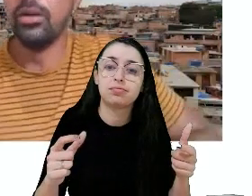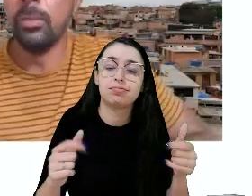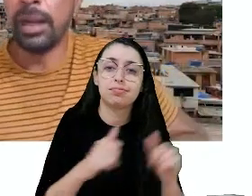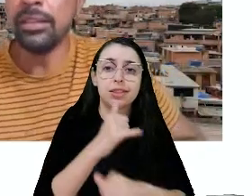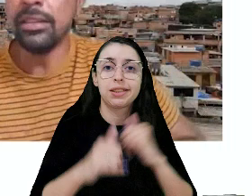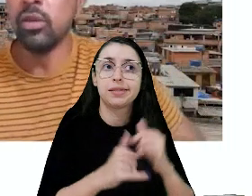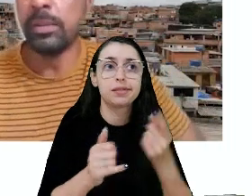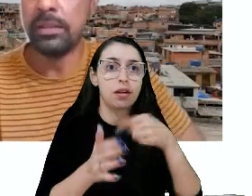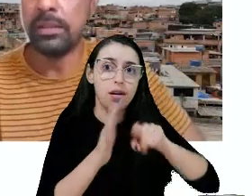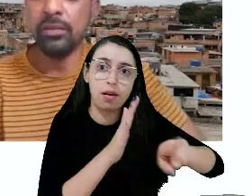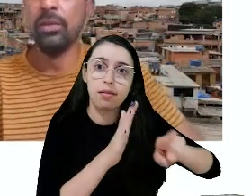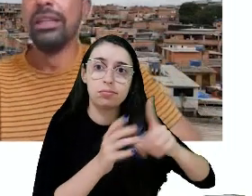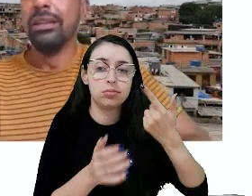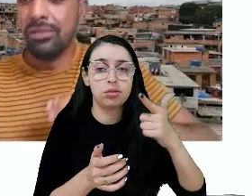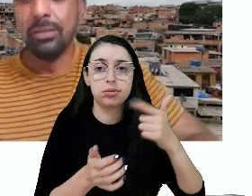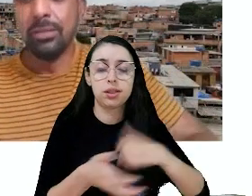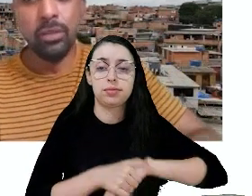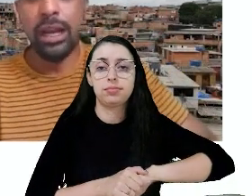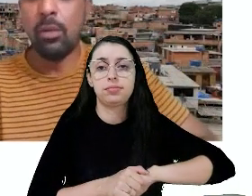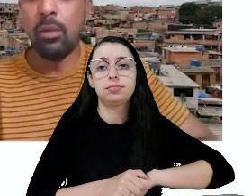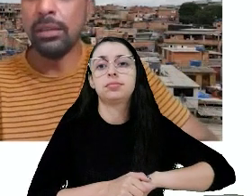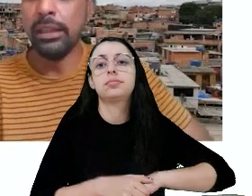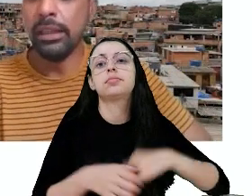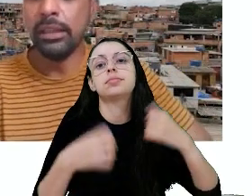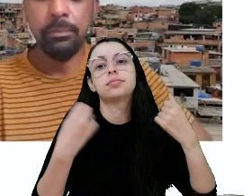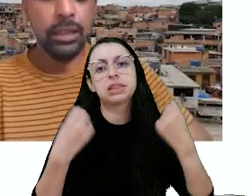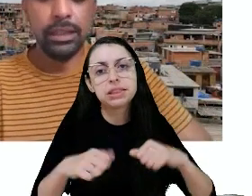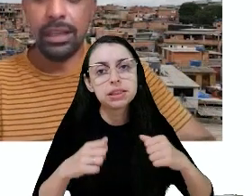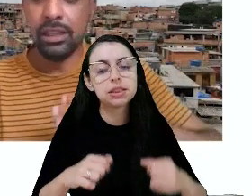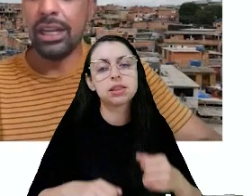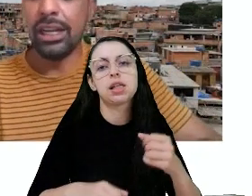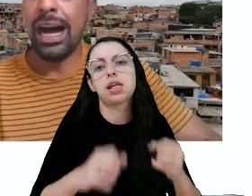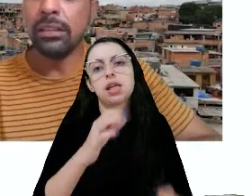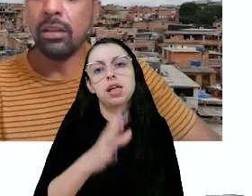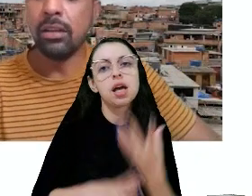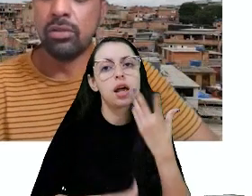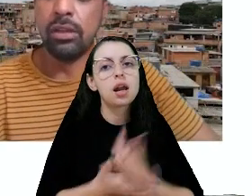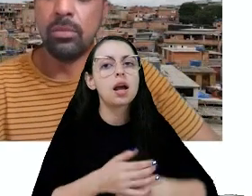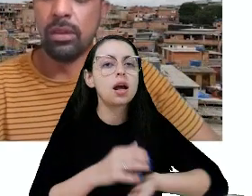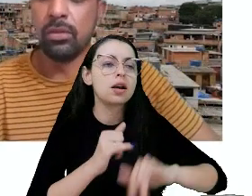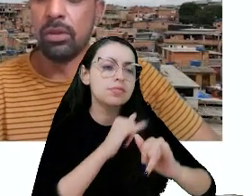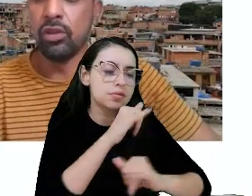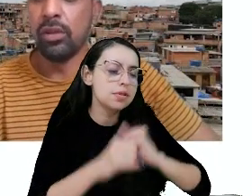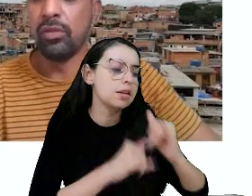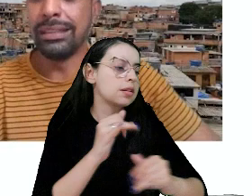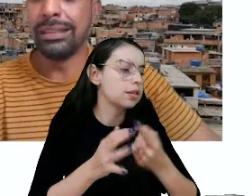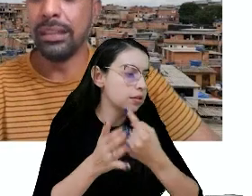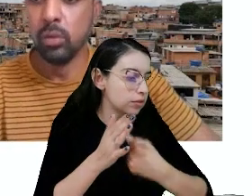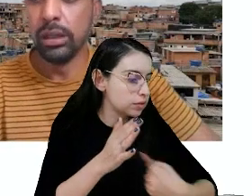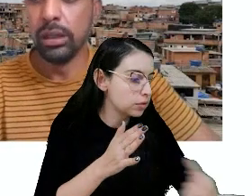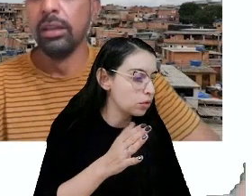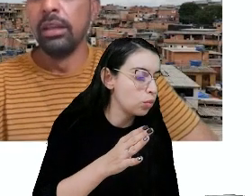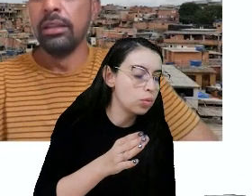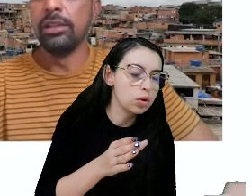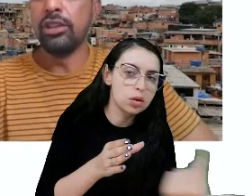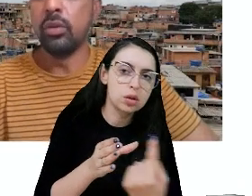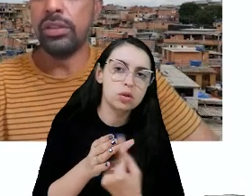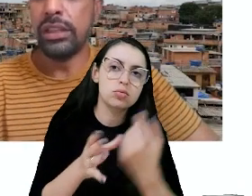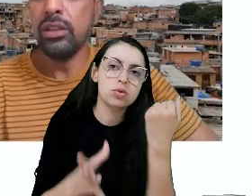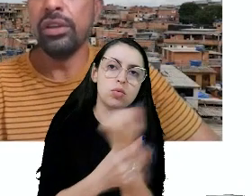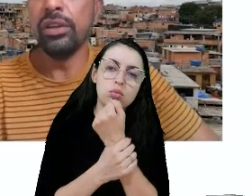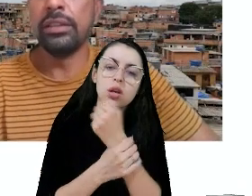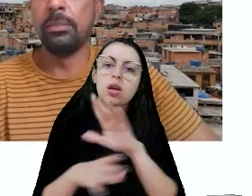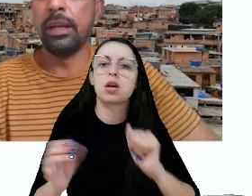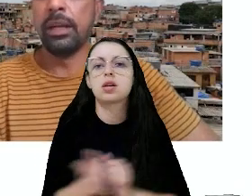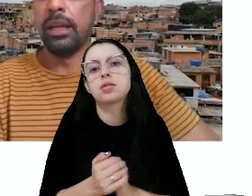lá chega. Então, para esse grupo específico, vamos criar uma maneira delas chegarem até o nosso laboratório de uma forma segura e a